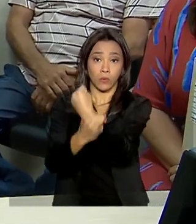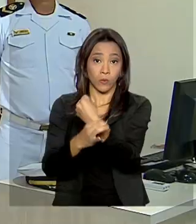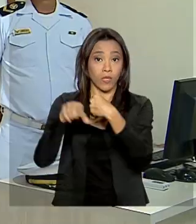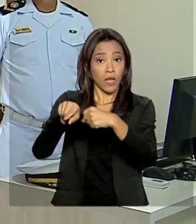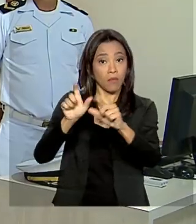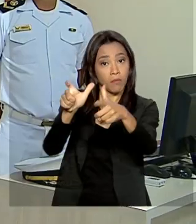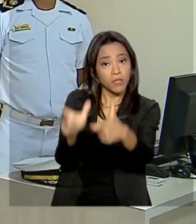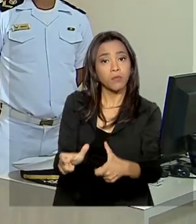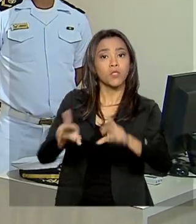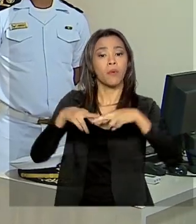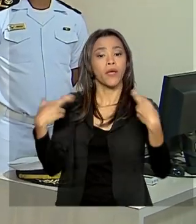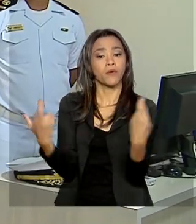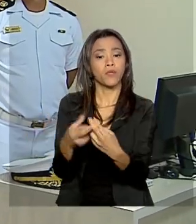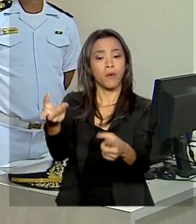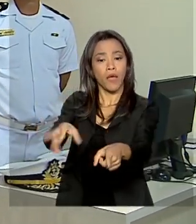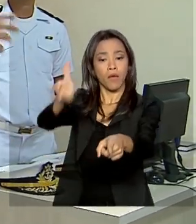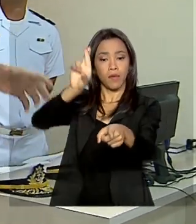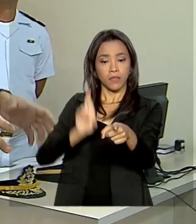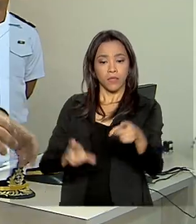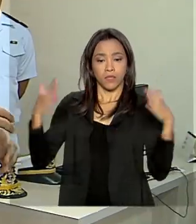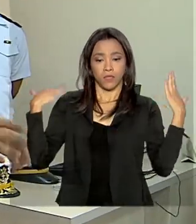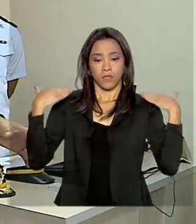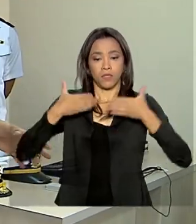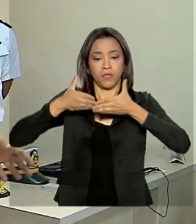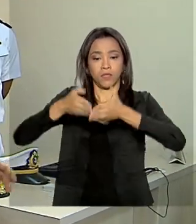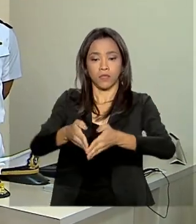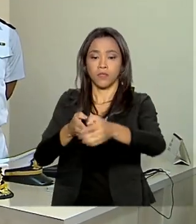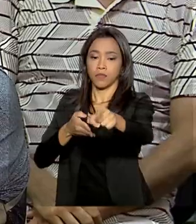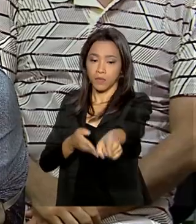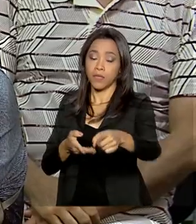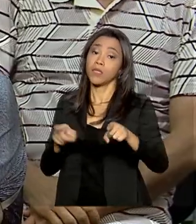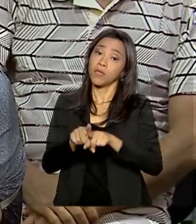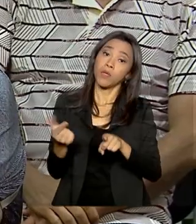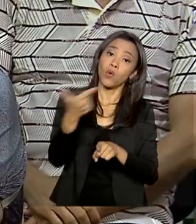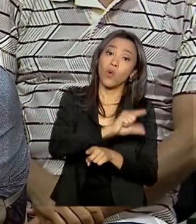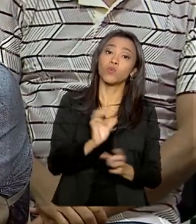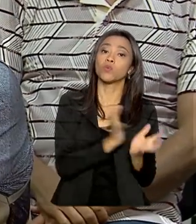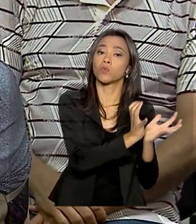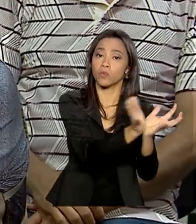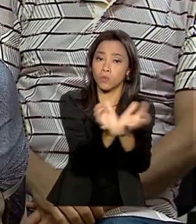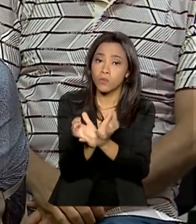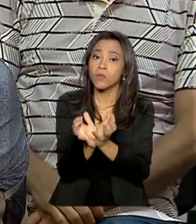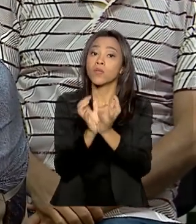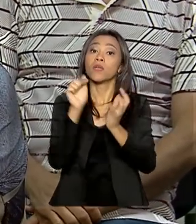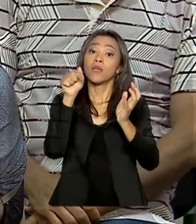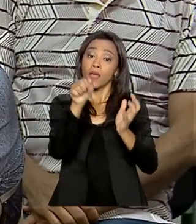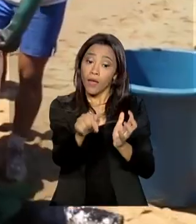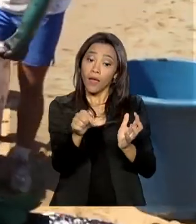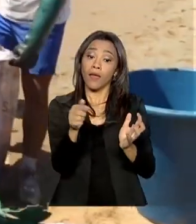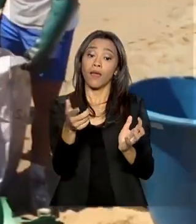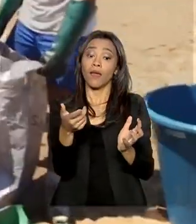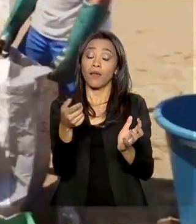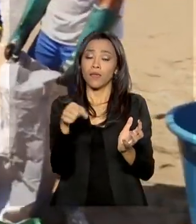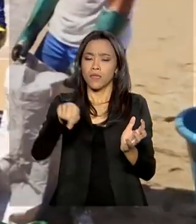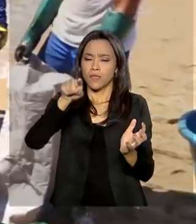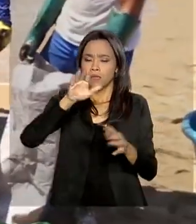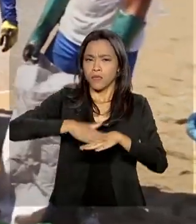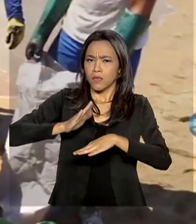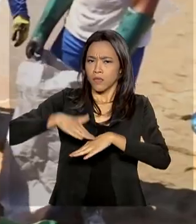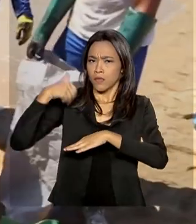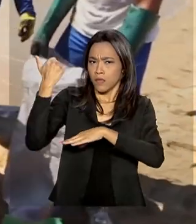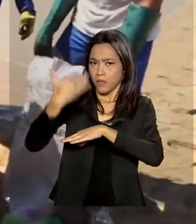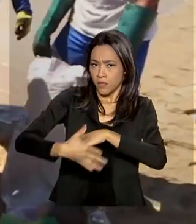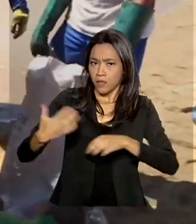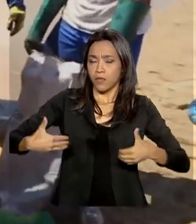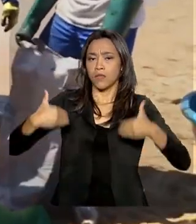com representantes da Marinha e integrantes da Operação Amazônia Azul Mar Limpo é Vida. De acordo com o Ministério